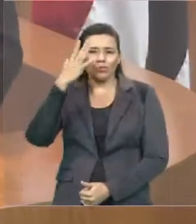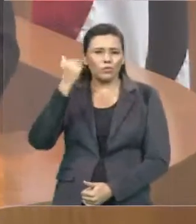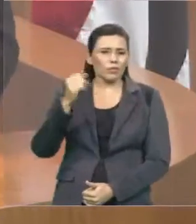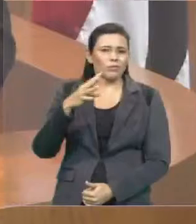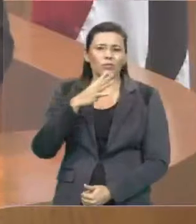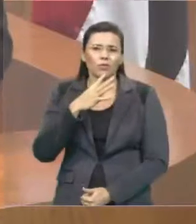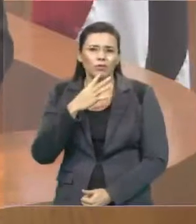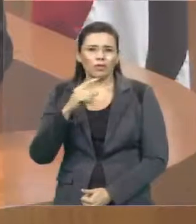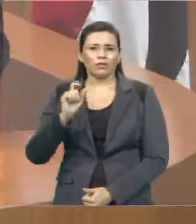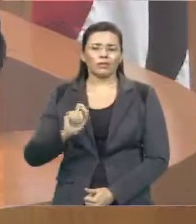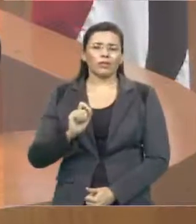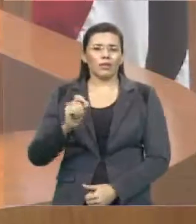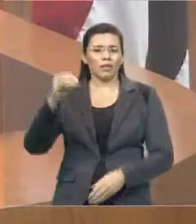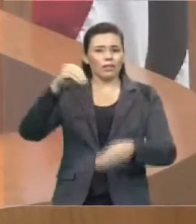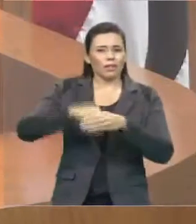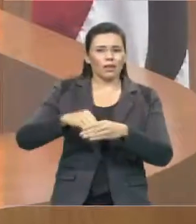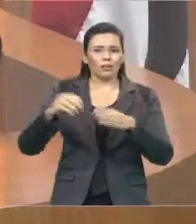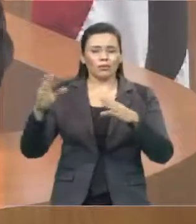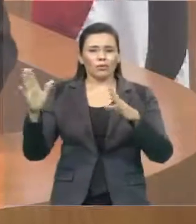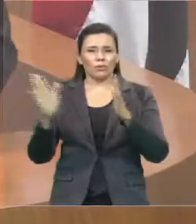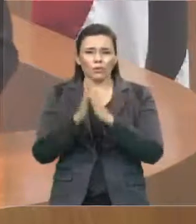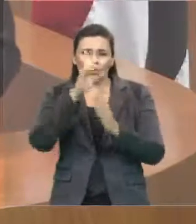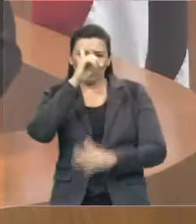do centro cirúrgico.